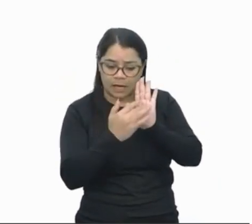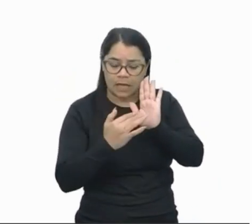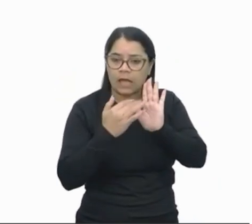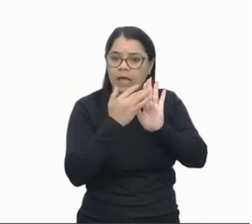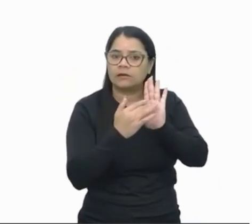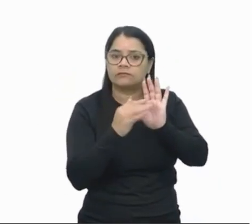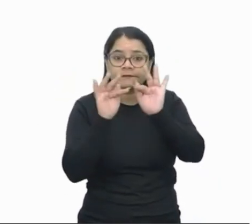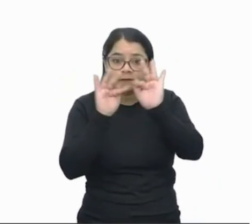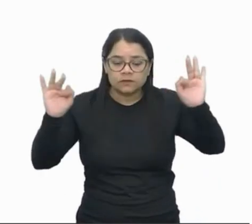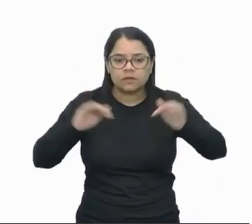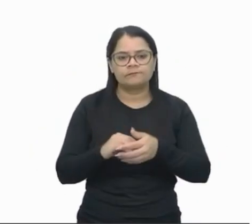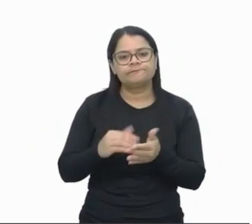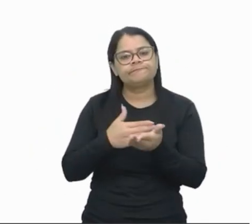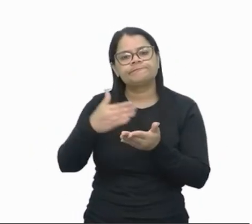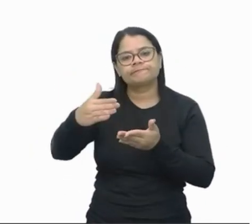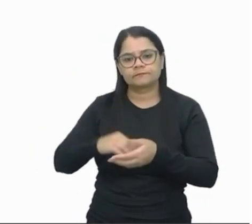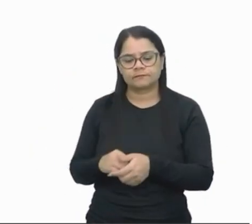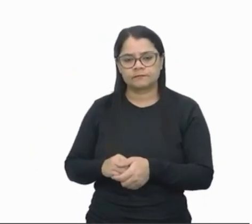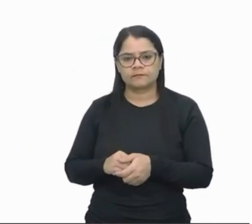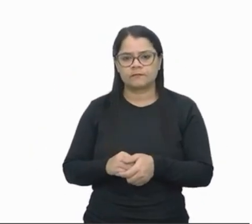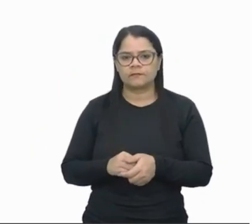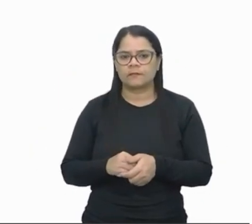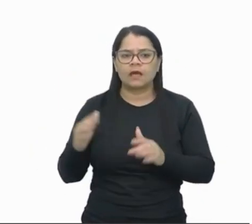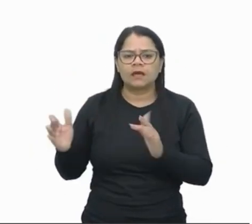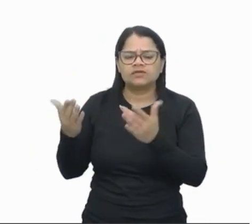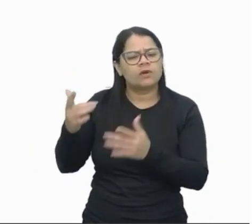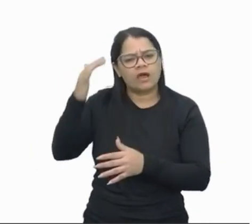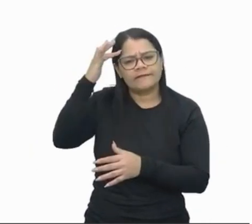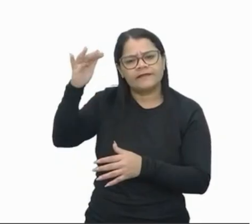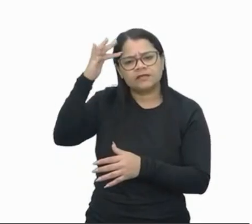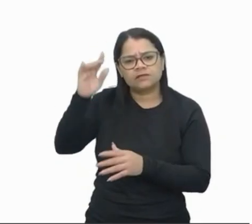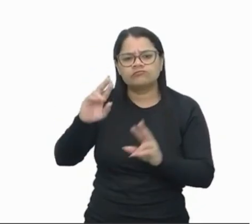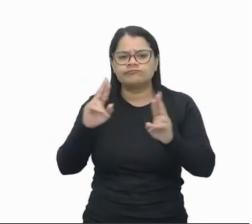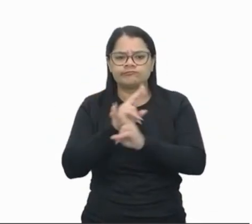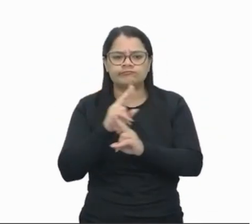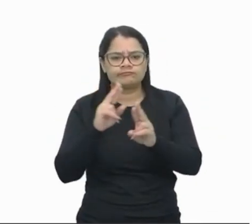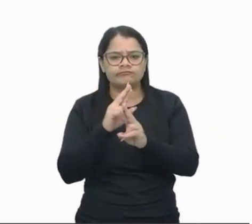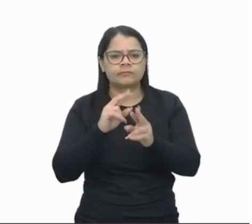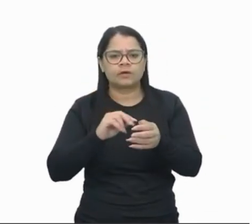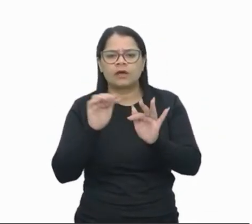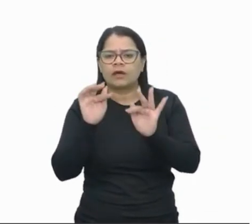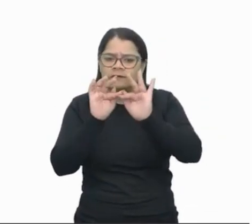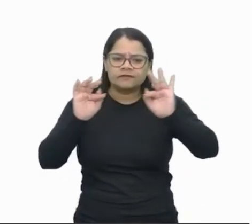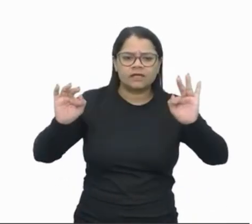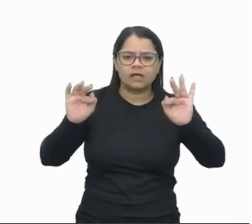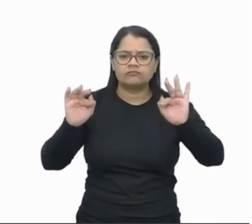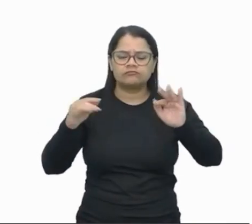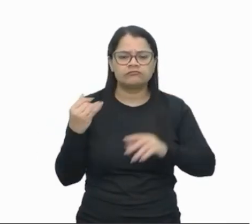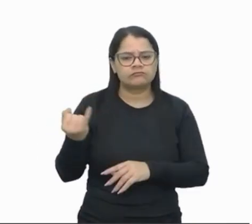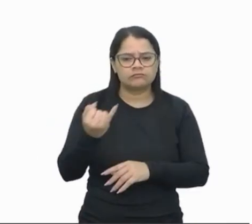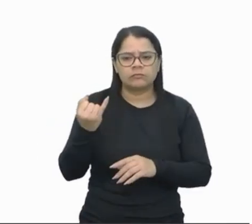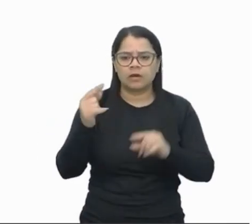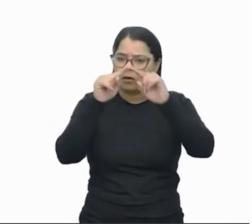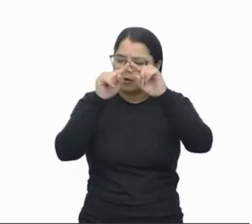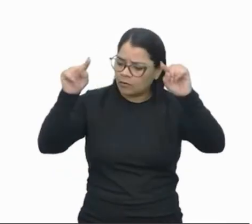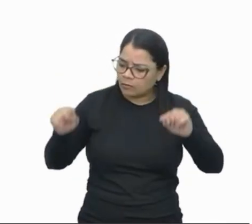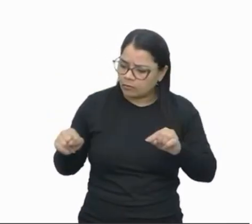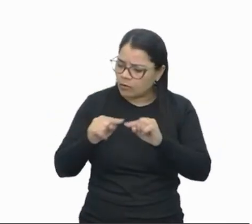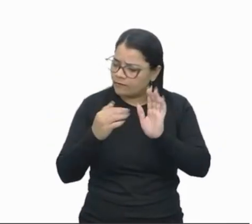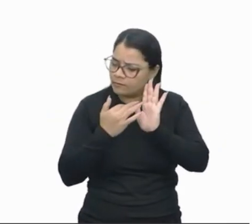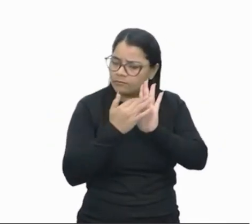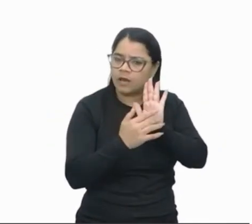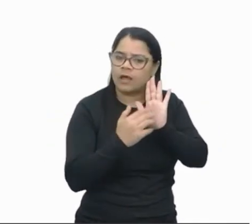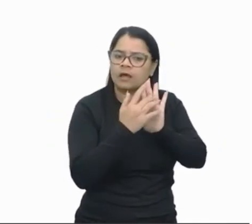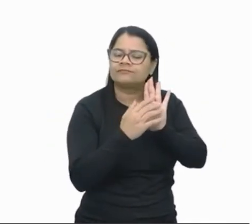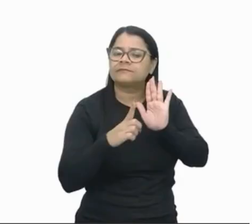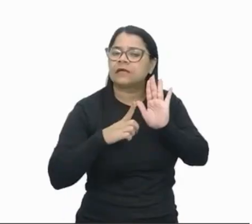funcionalidades. A parte inicial é de estimular a reflexão sobre funcionalidades ideais que um cofre teria. E aí você já pode